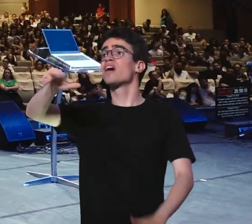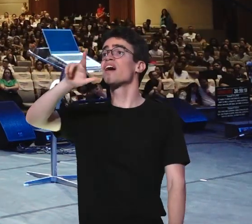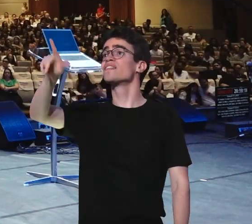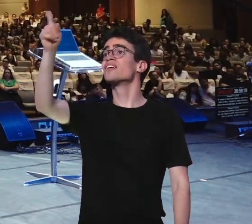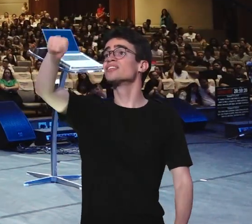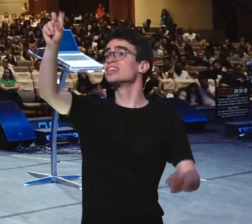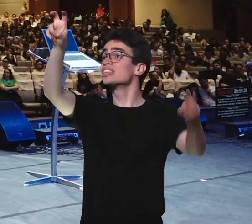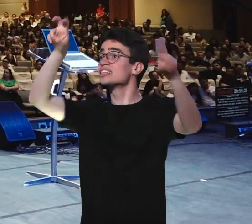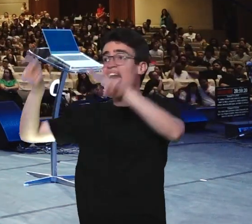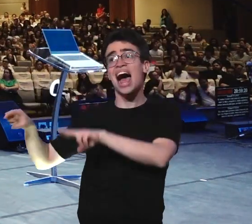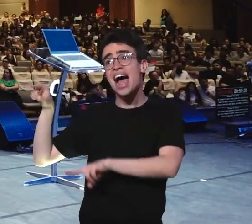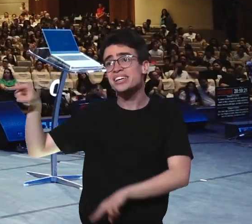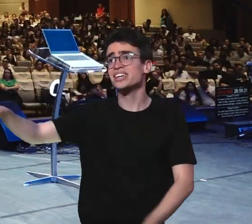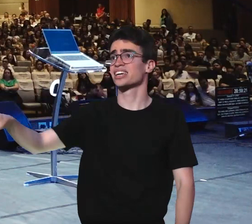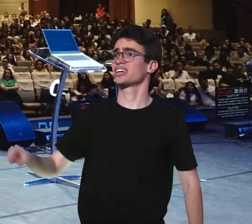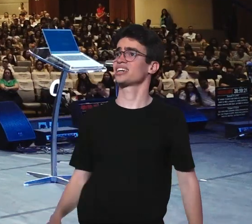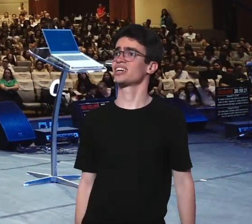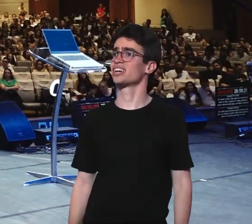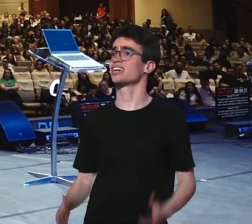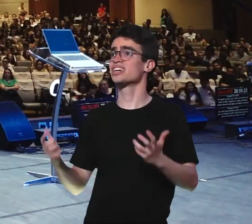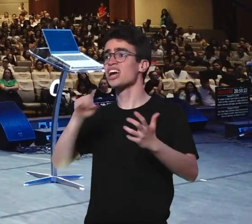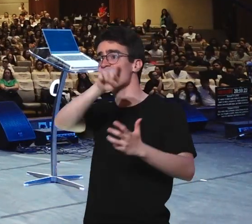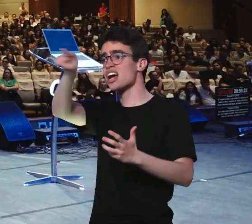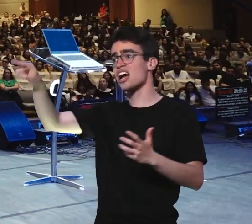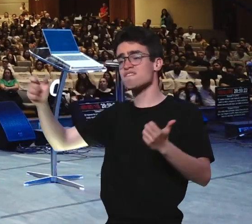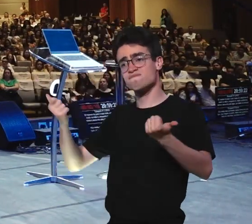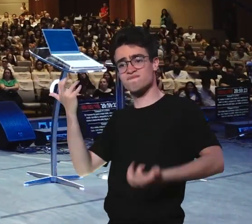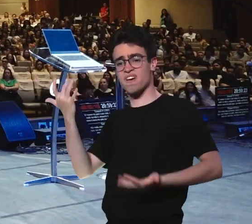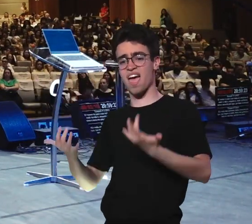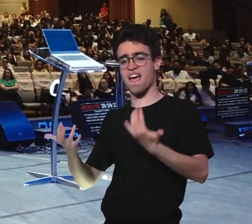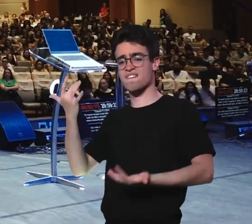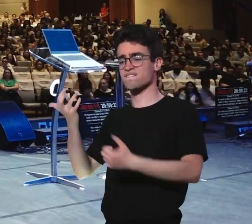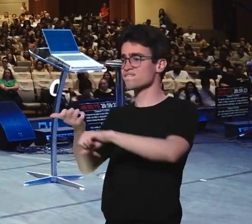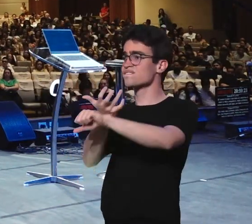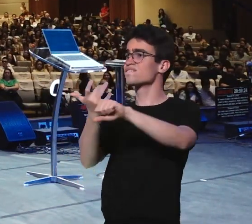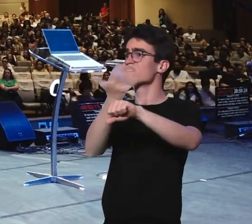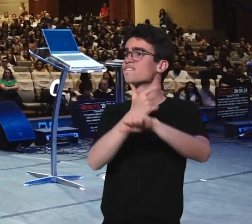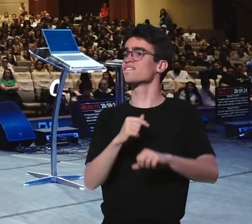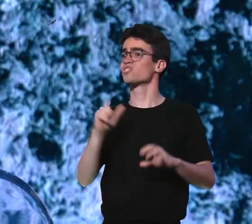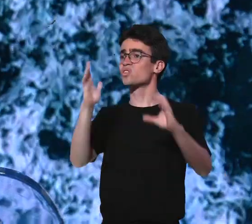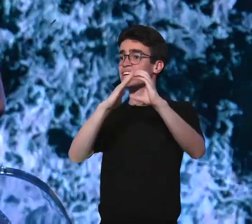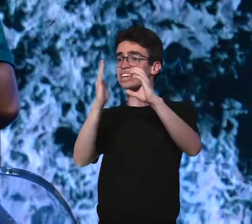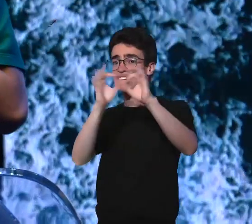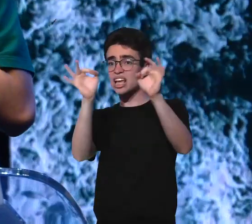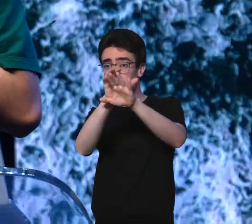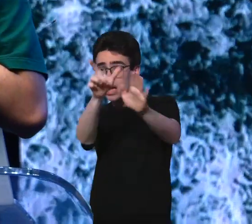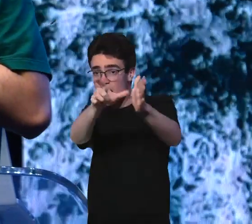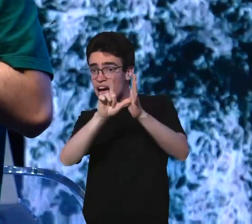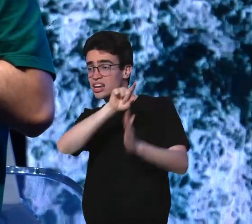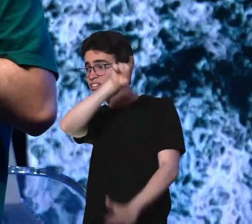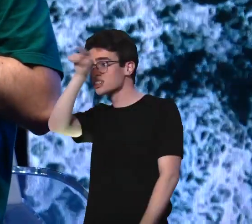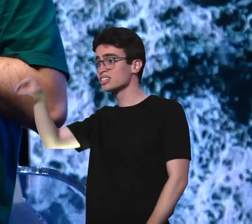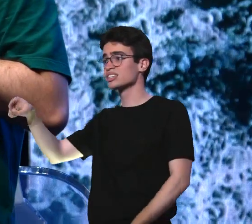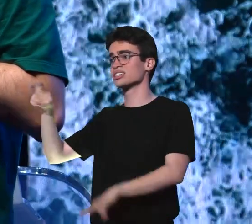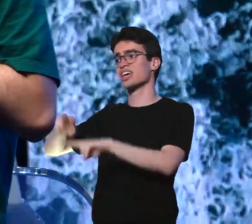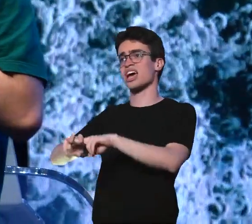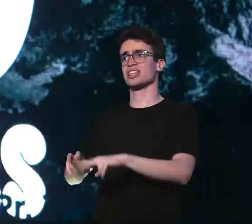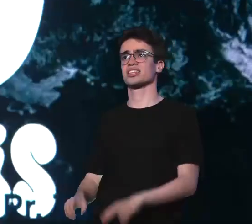têm que sentar aqui para avivar esse povo. Termina a célula mais cedo e vem.